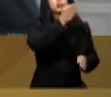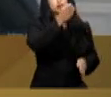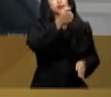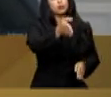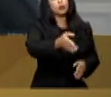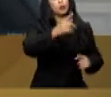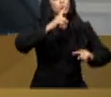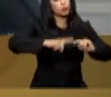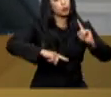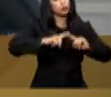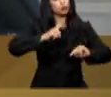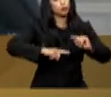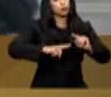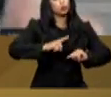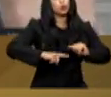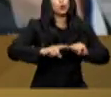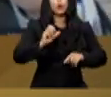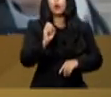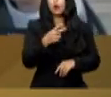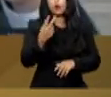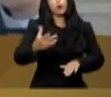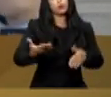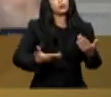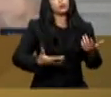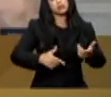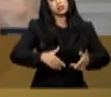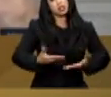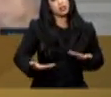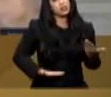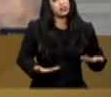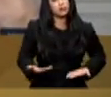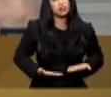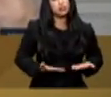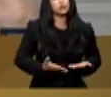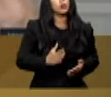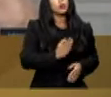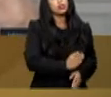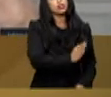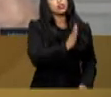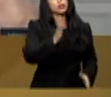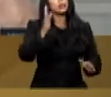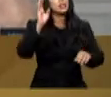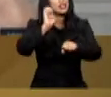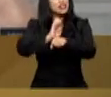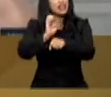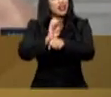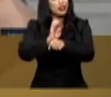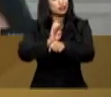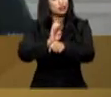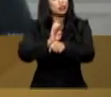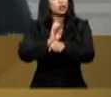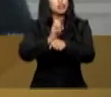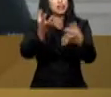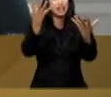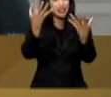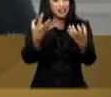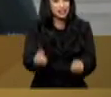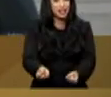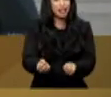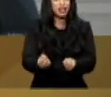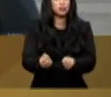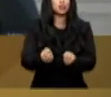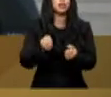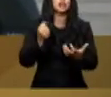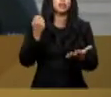do produto ou do serviço, e ao estado de destino caberia o imposto referente à diferença entre